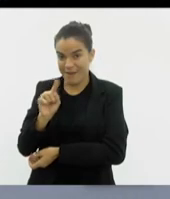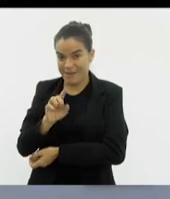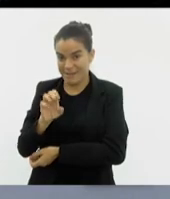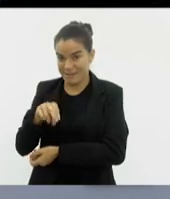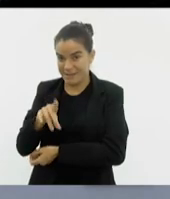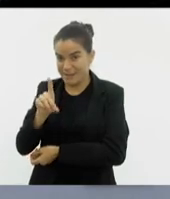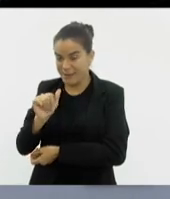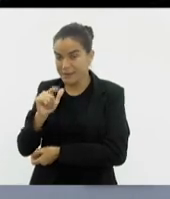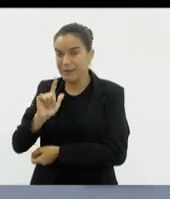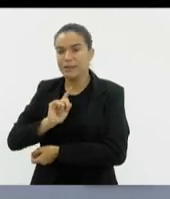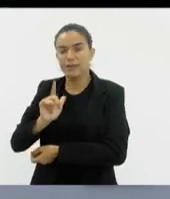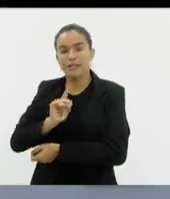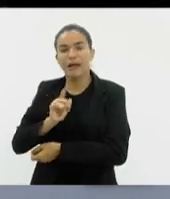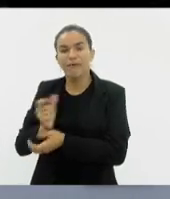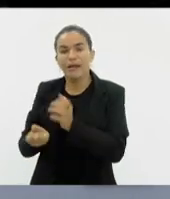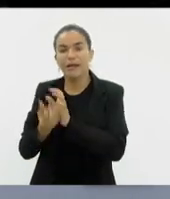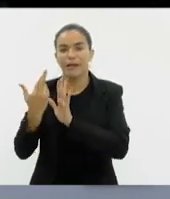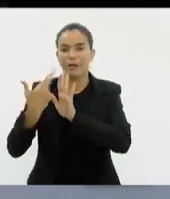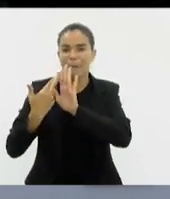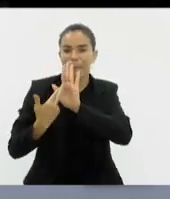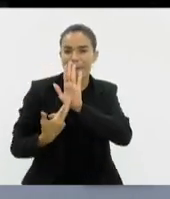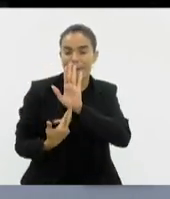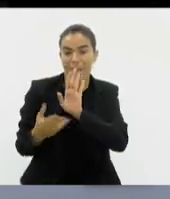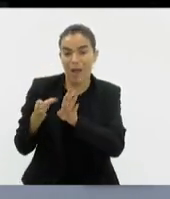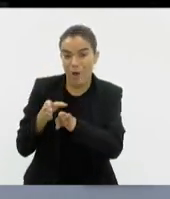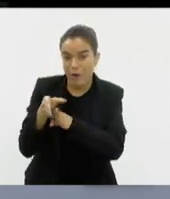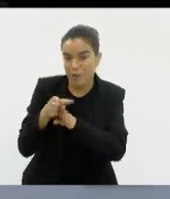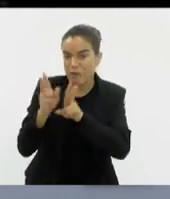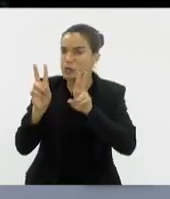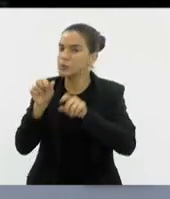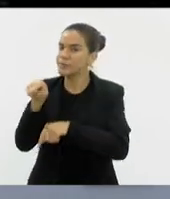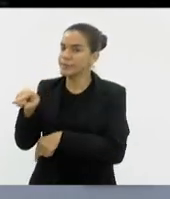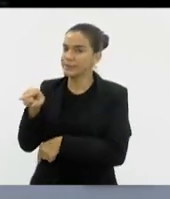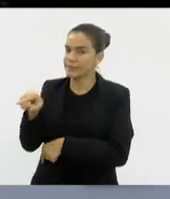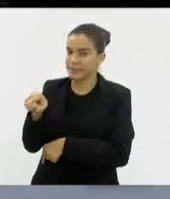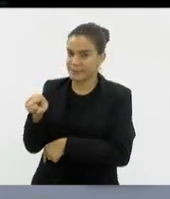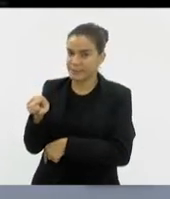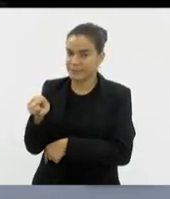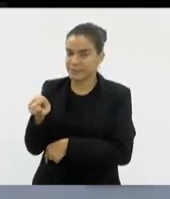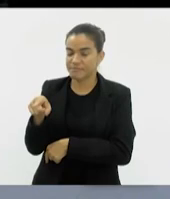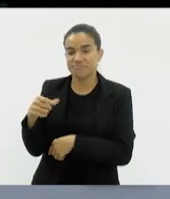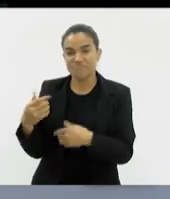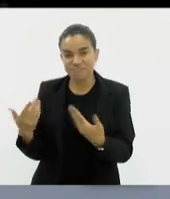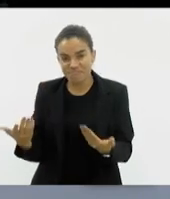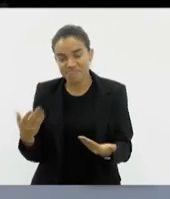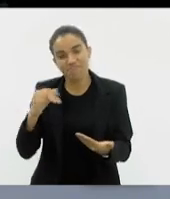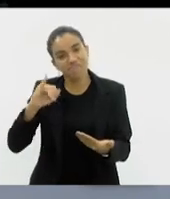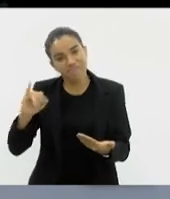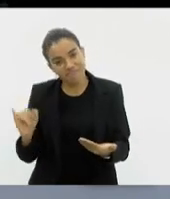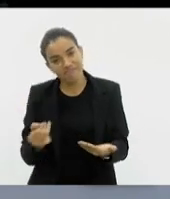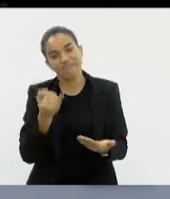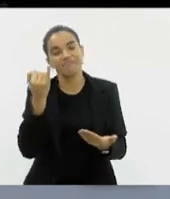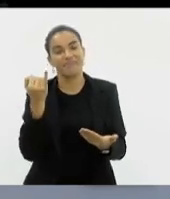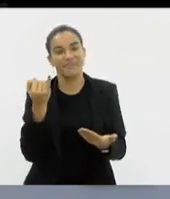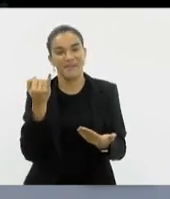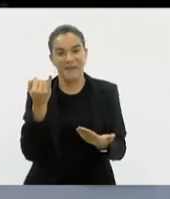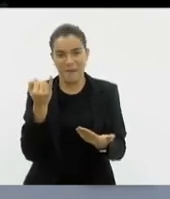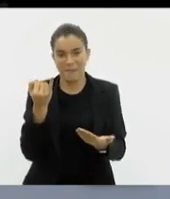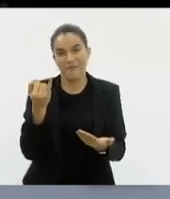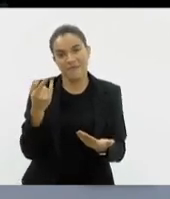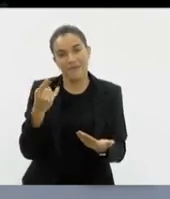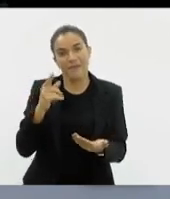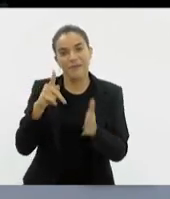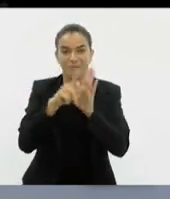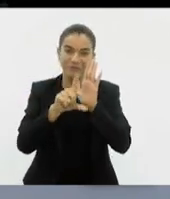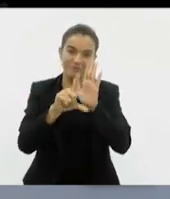estaria fazendo uma regulamentação sobre essa matéria, né? Então, aproveitando aí a carona do projeto da